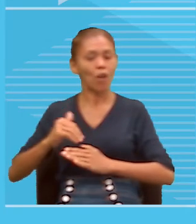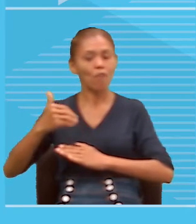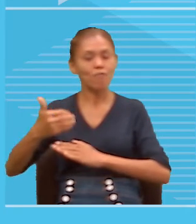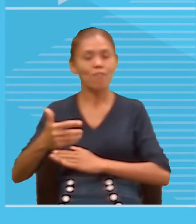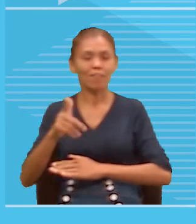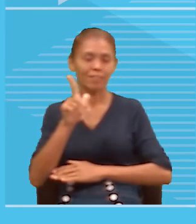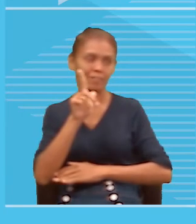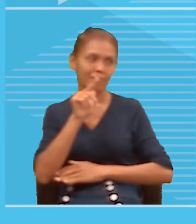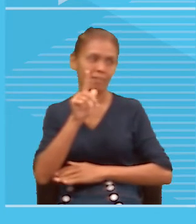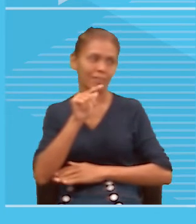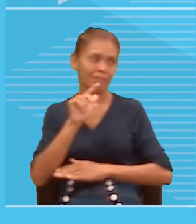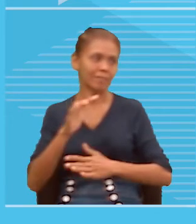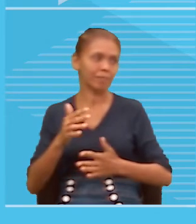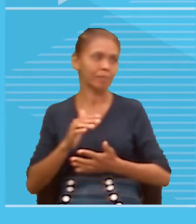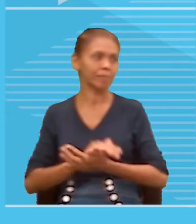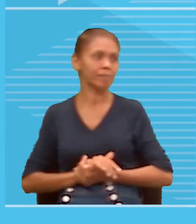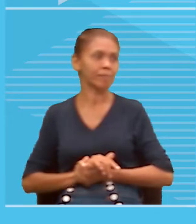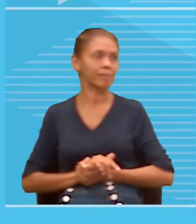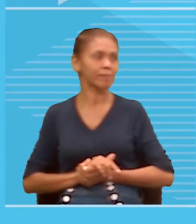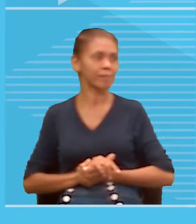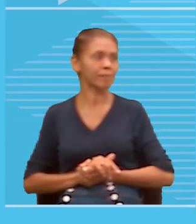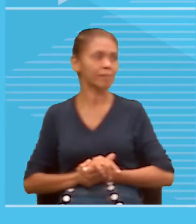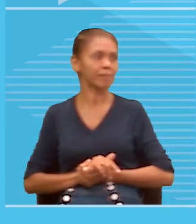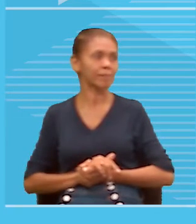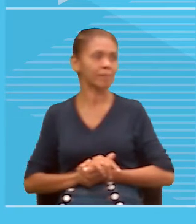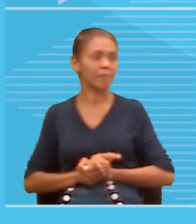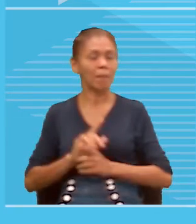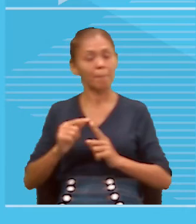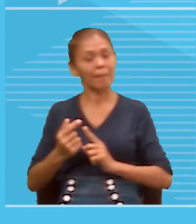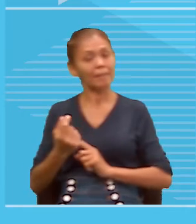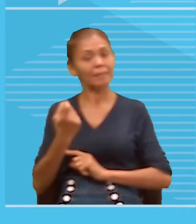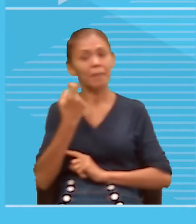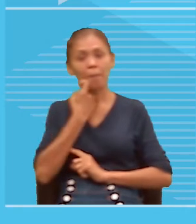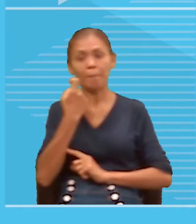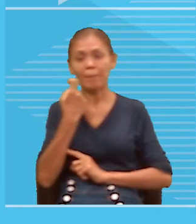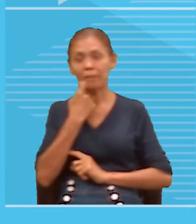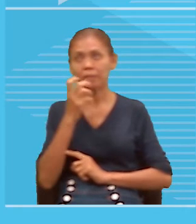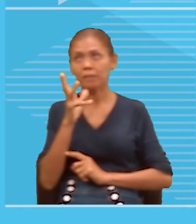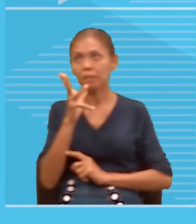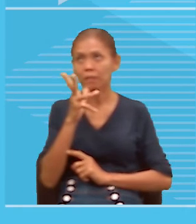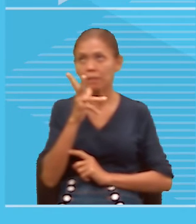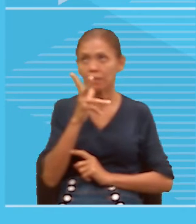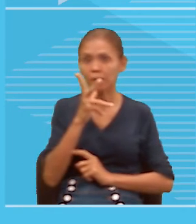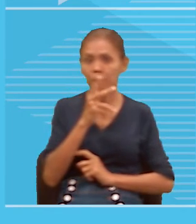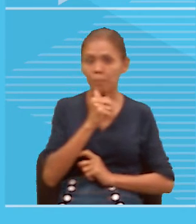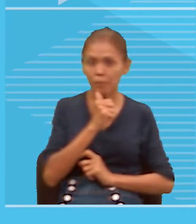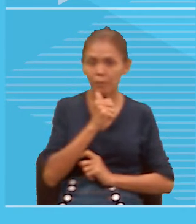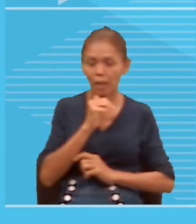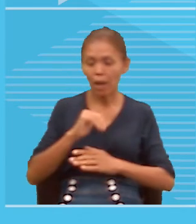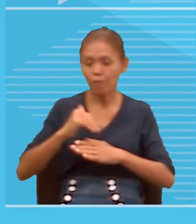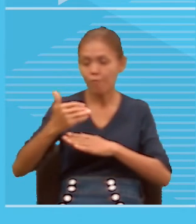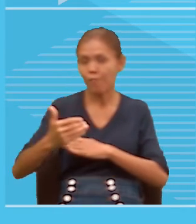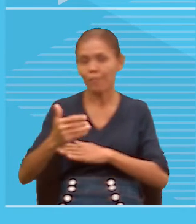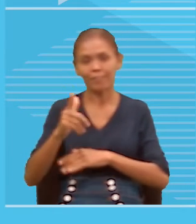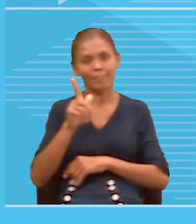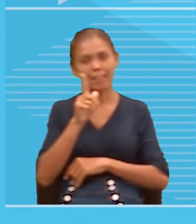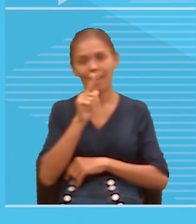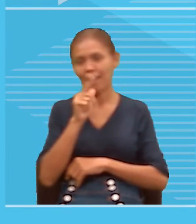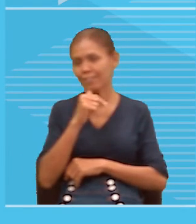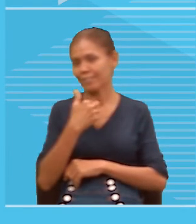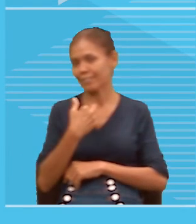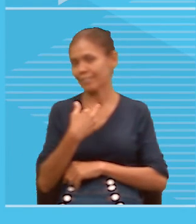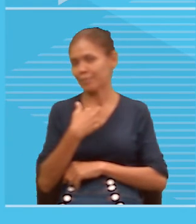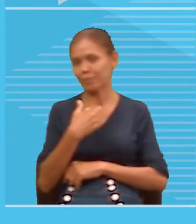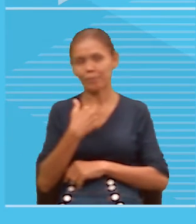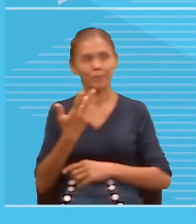mas é lógico que ele sendo um peixe ele não pode passar muito tempo né fora desse seu hábito